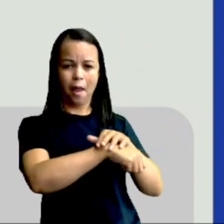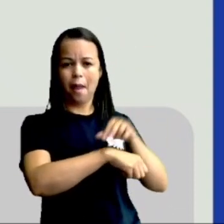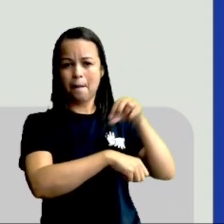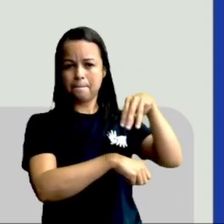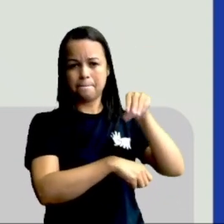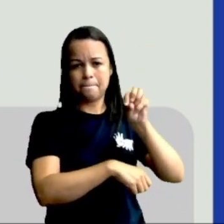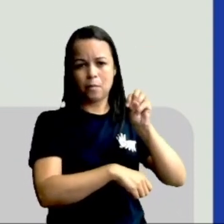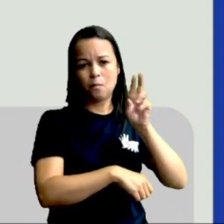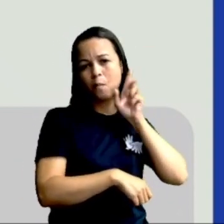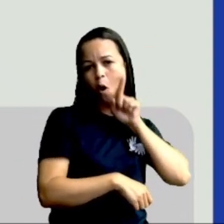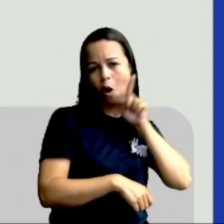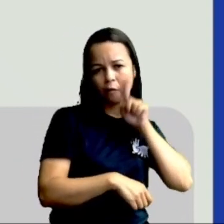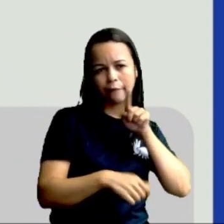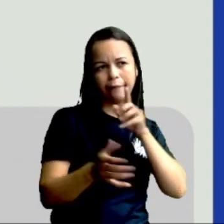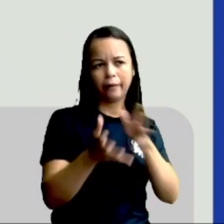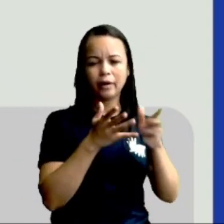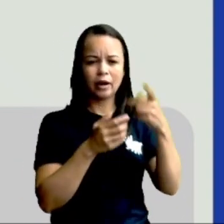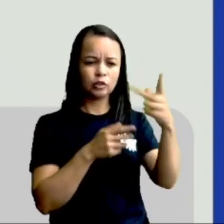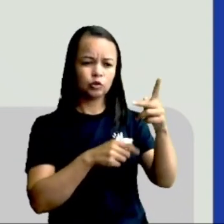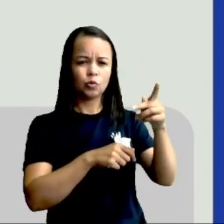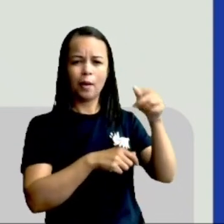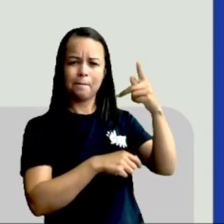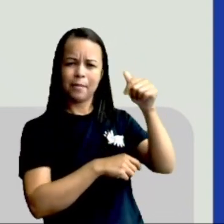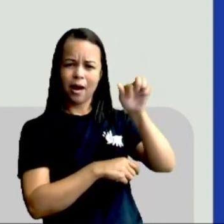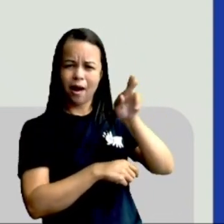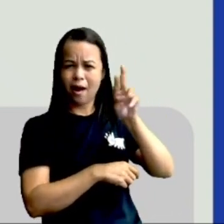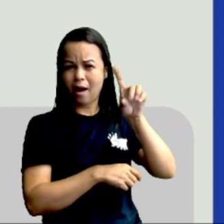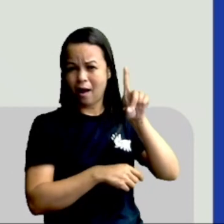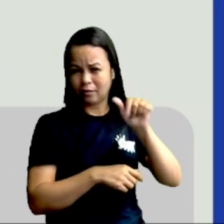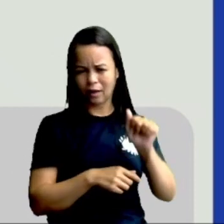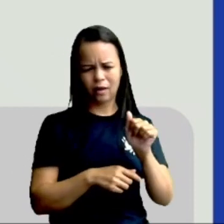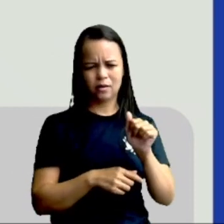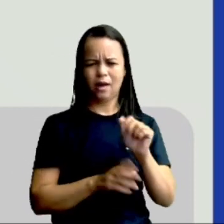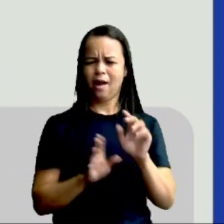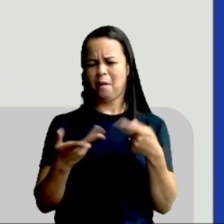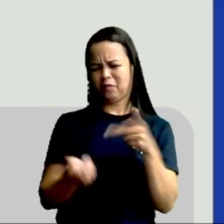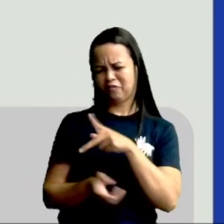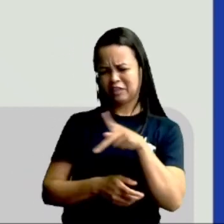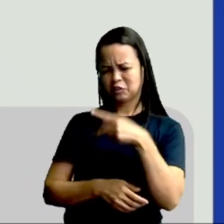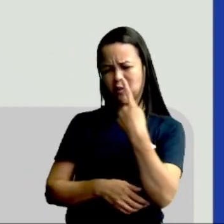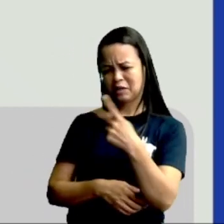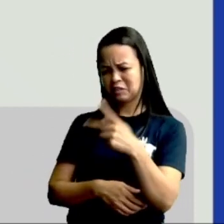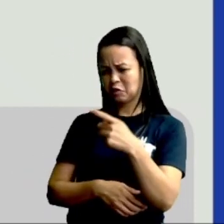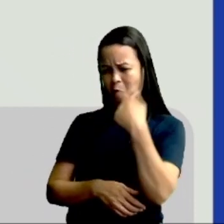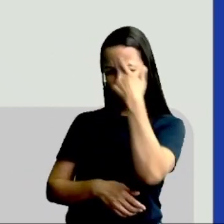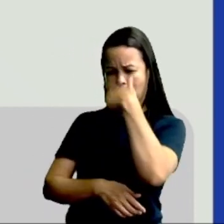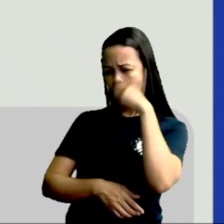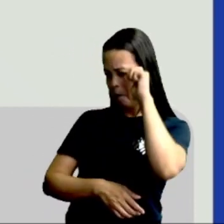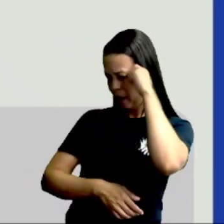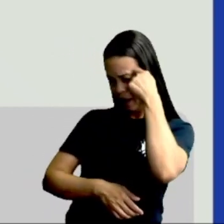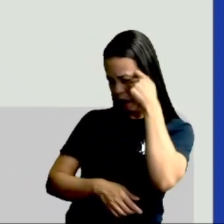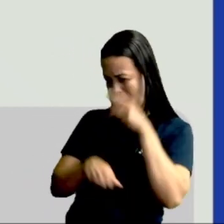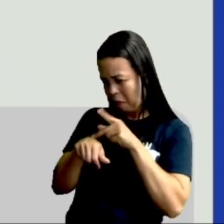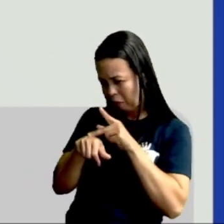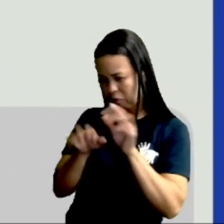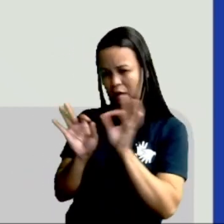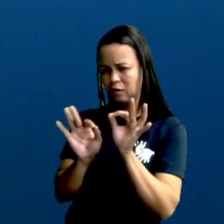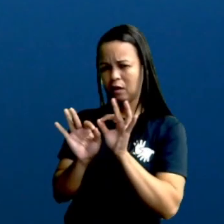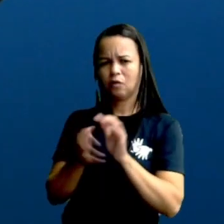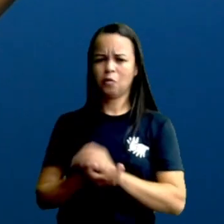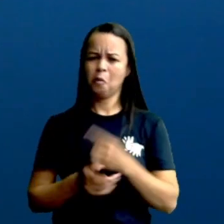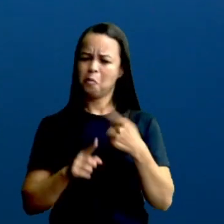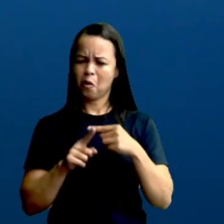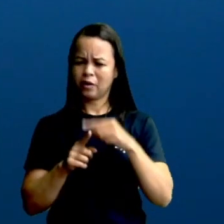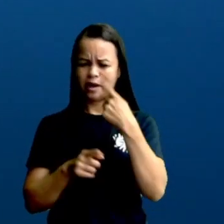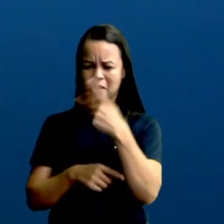tu é parda, mas, professora, a senhora nem é tão pretinha assim, porque a senhora diz que é negra. Eu já escutei muito